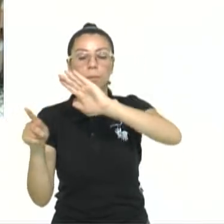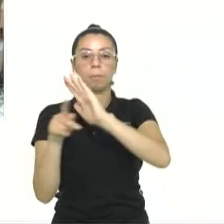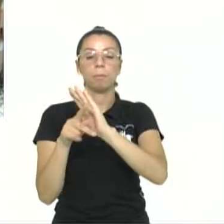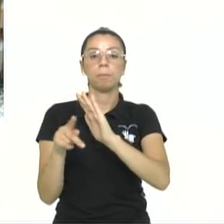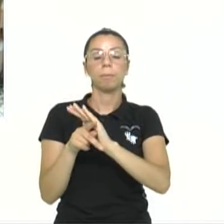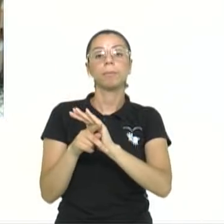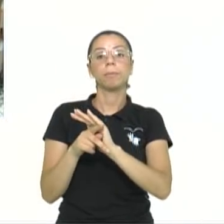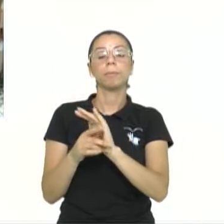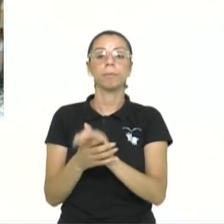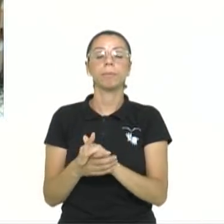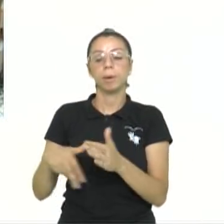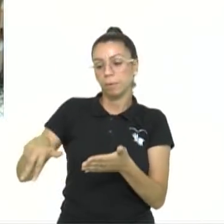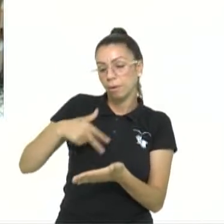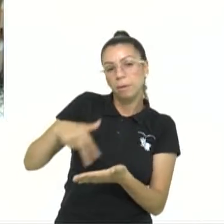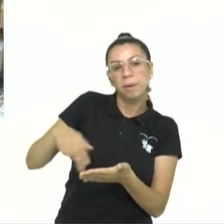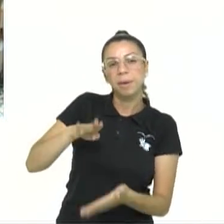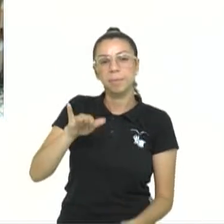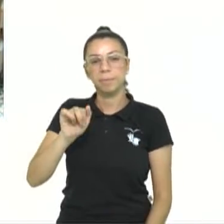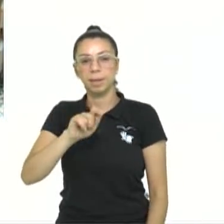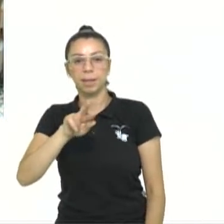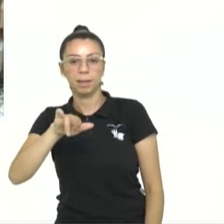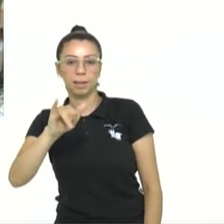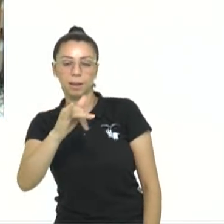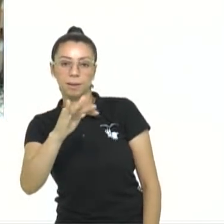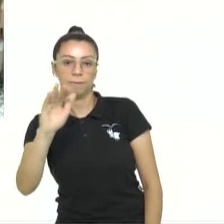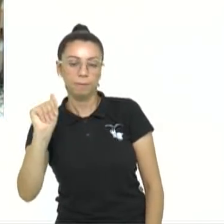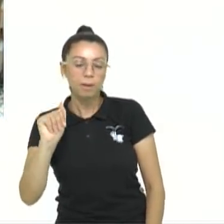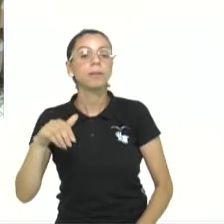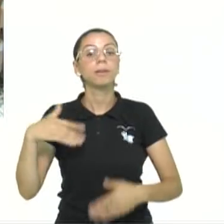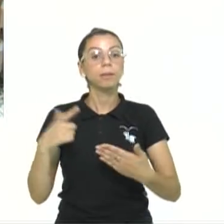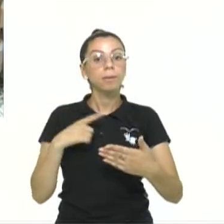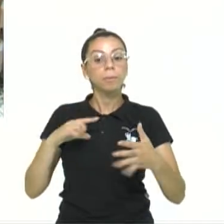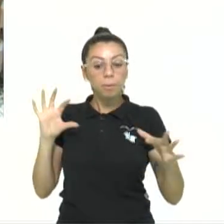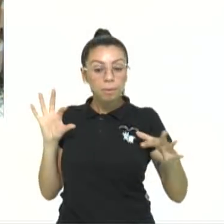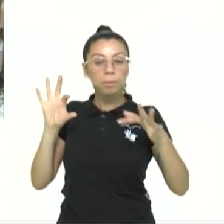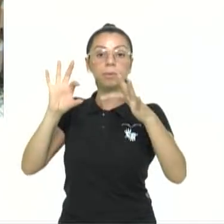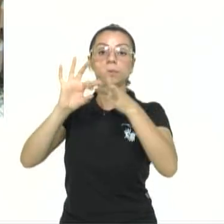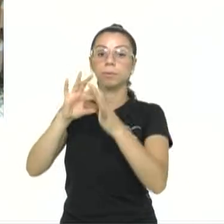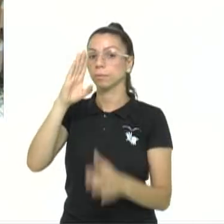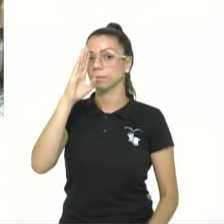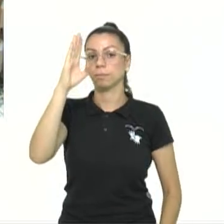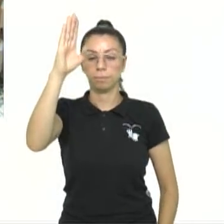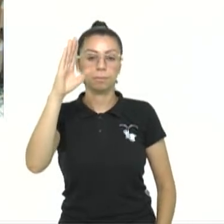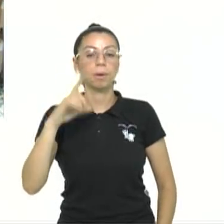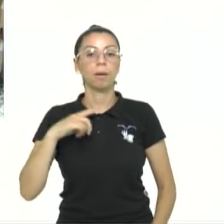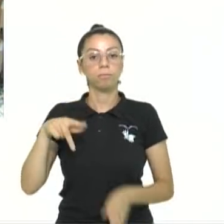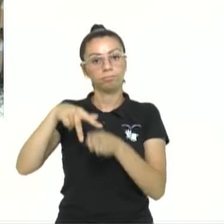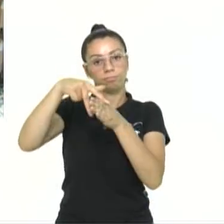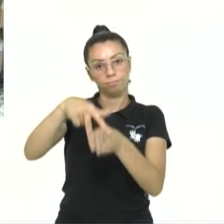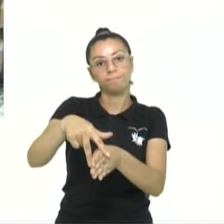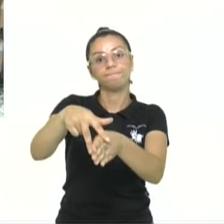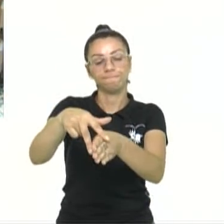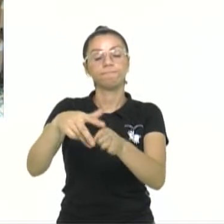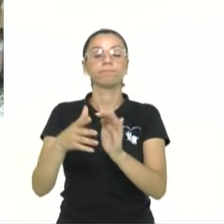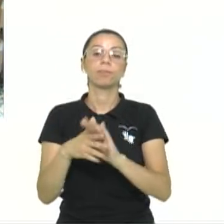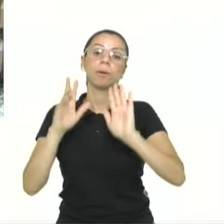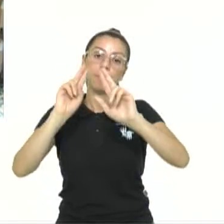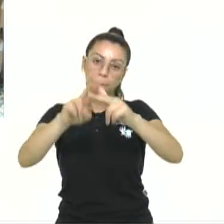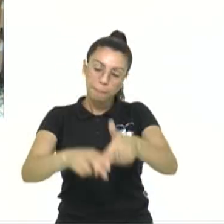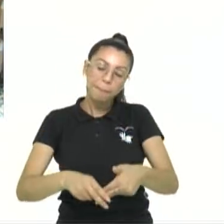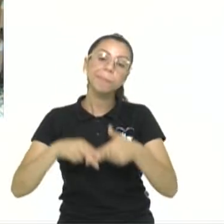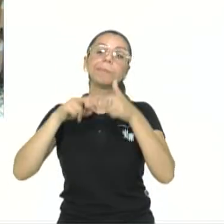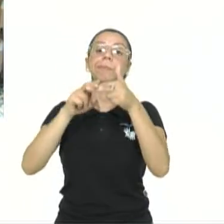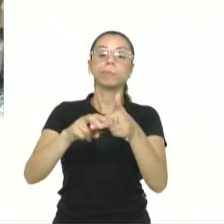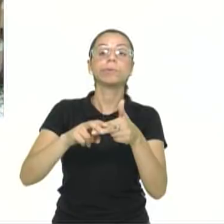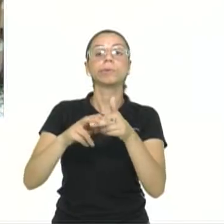que são chamadas danças birivas ou atividades birivas, que estão ligadas diretamente ao tropeirismo. Por isso que elas são